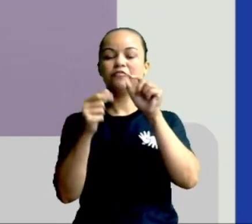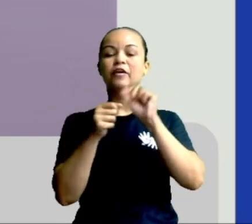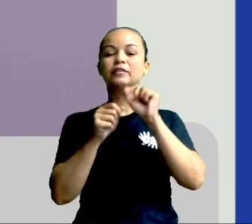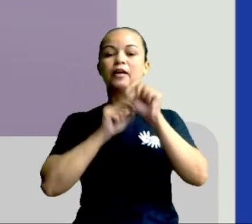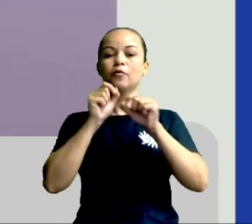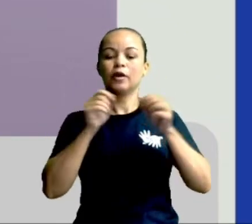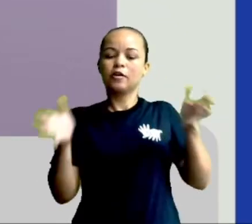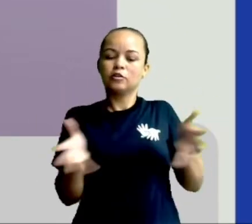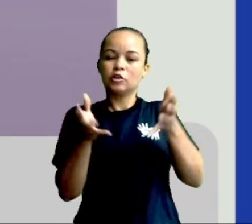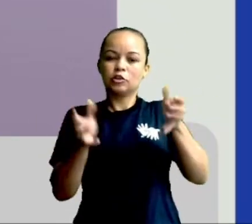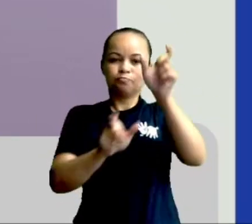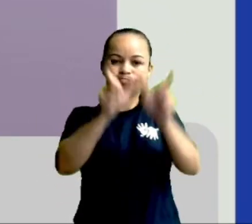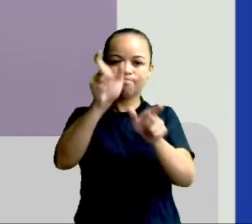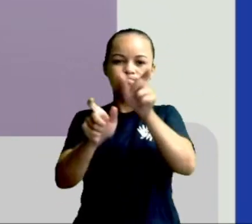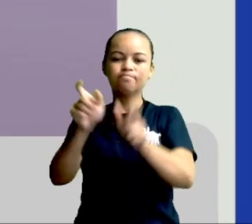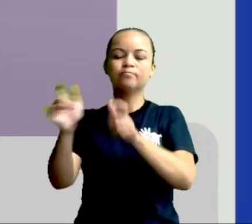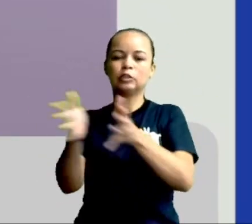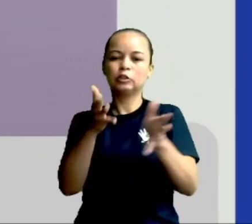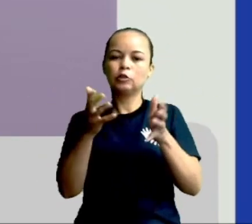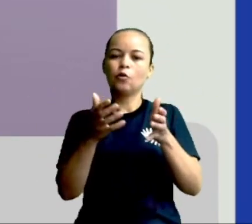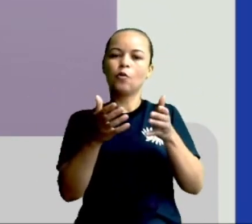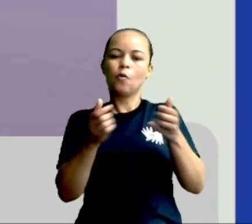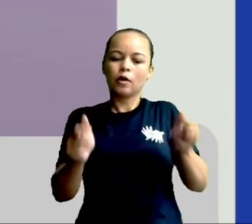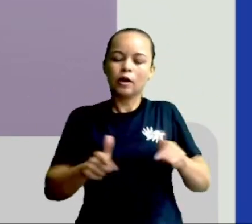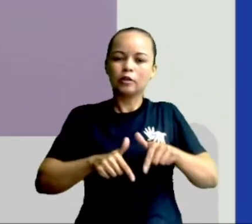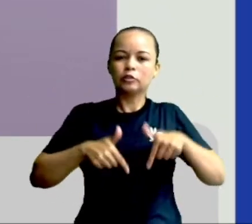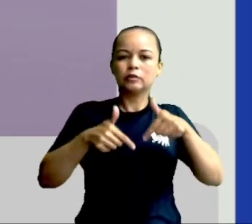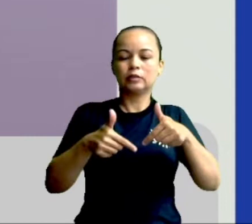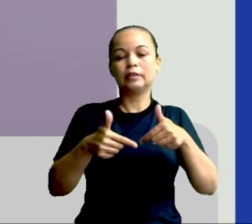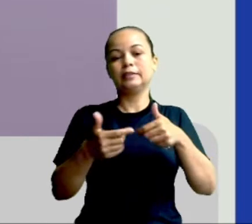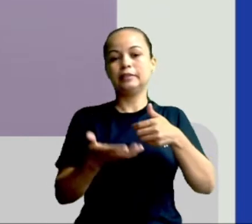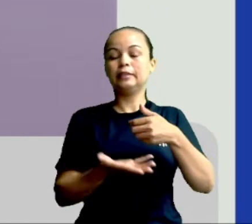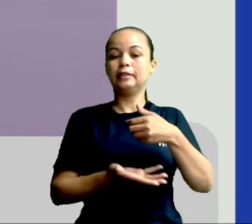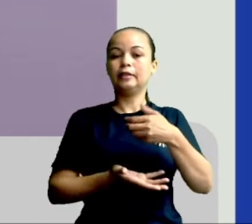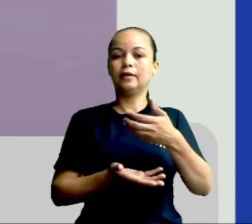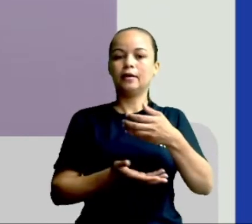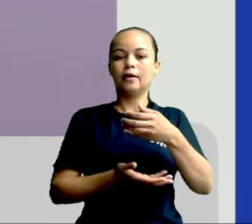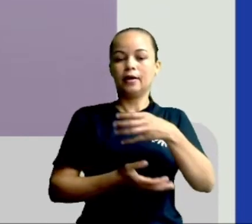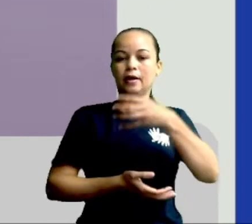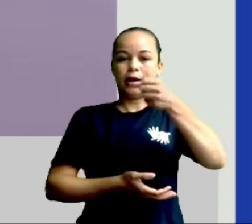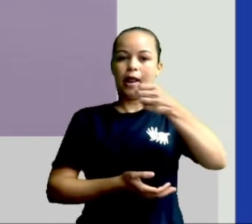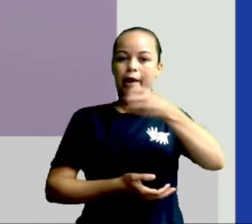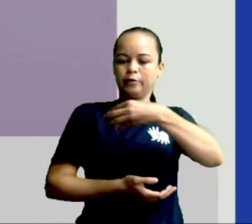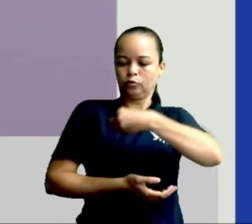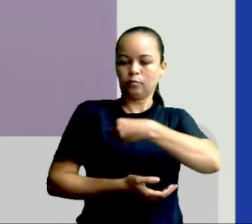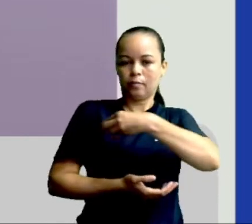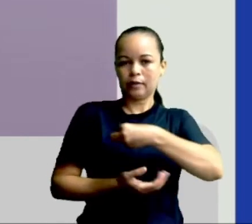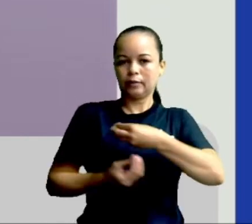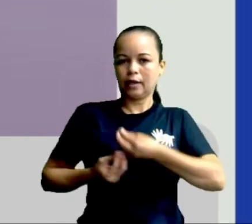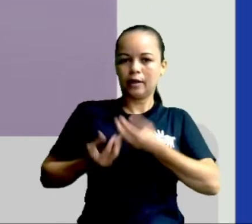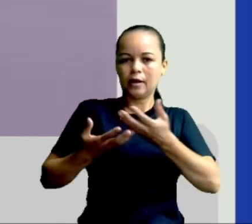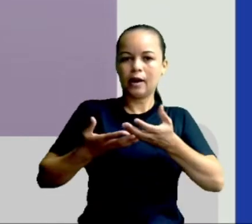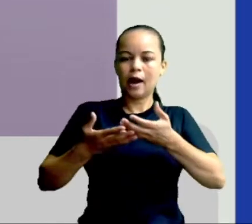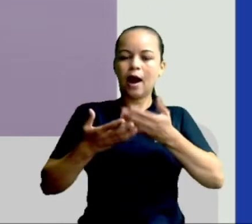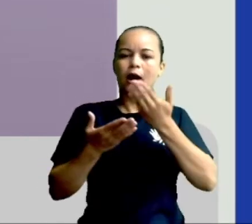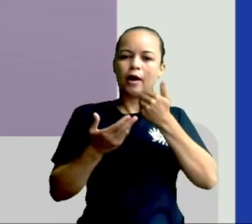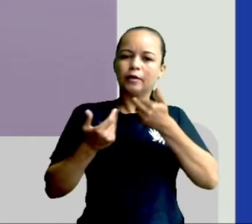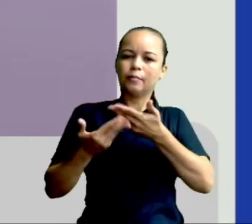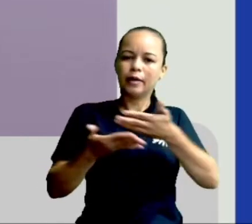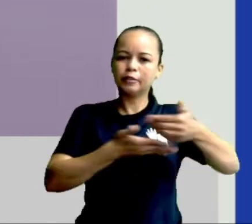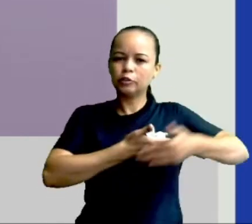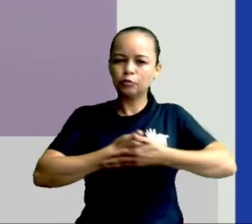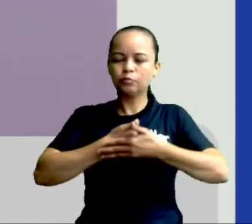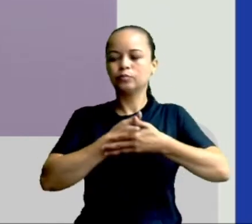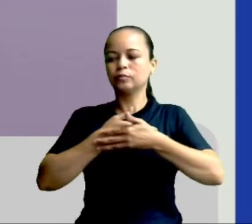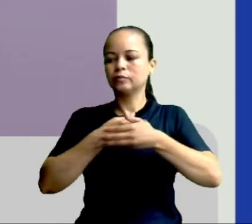as pessoas a participarem de uma campanha de doação de leite materno. Doe leite materno, alimente. Percebam